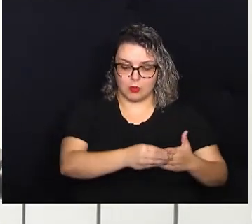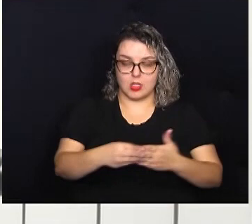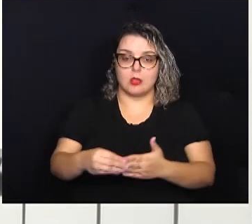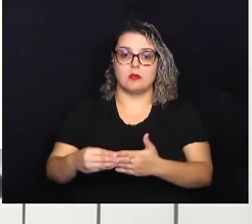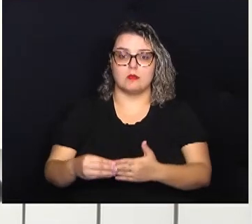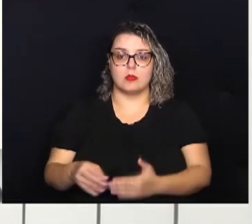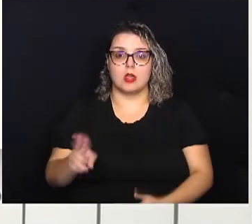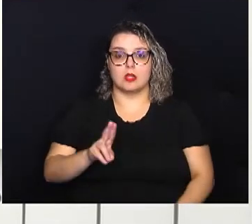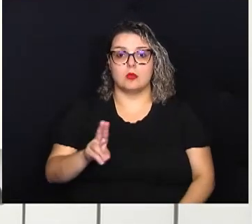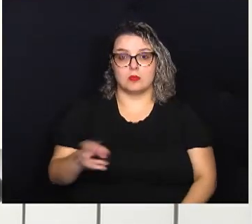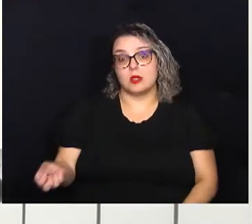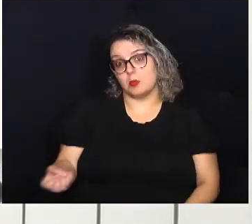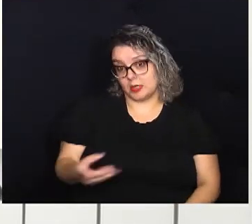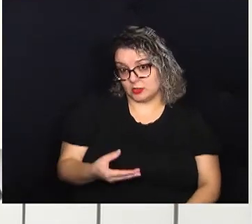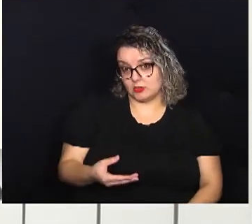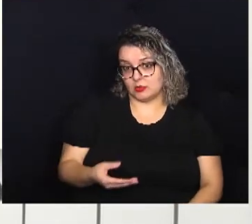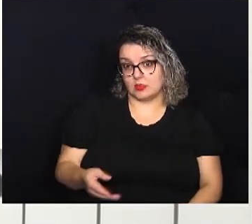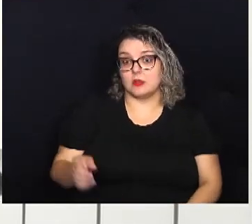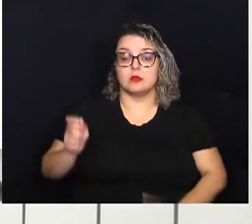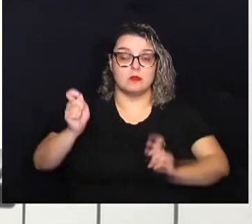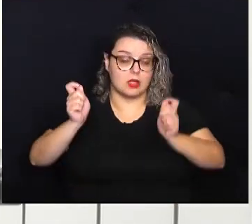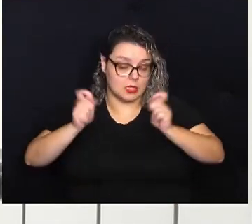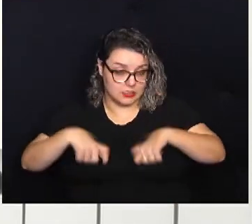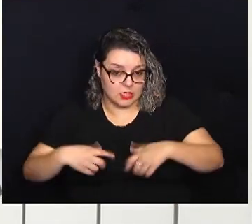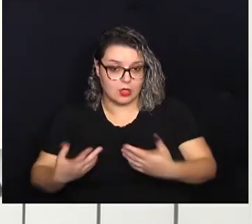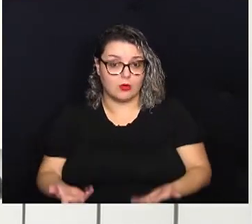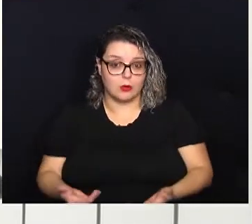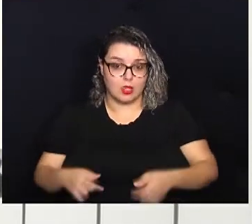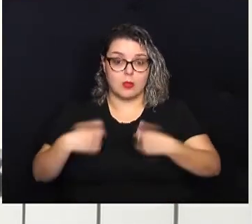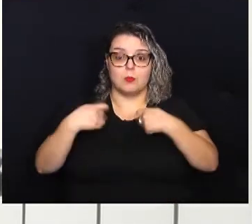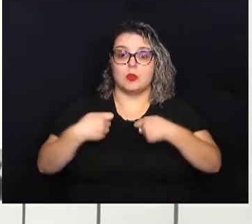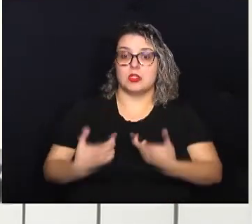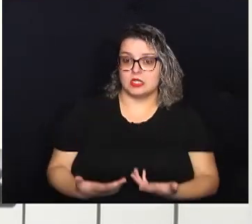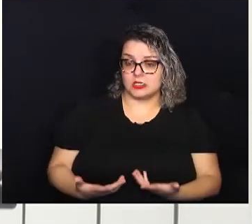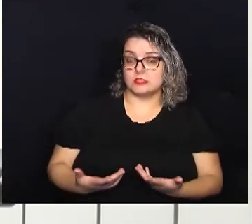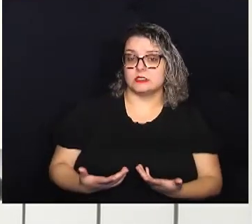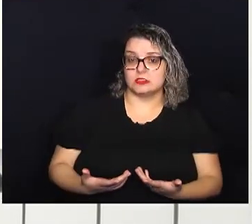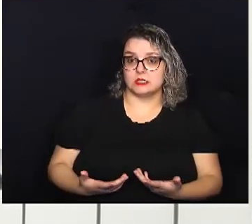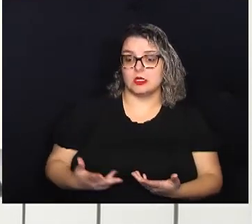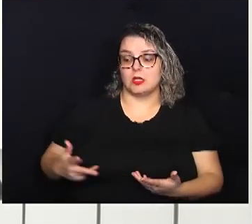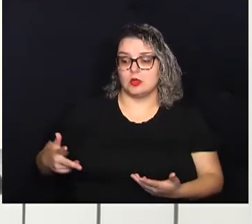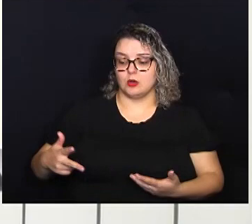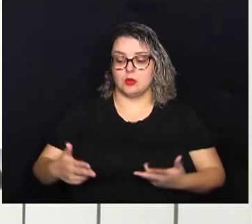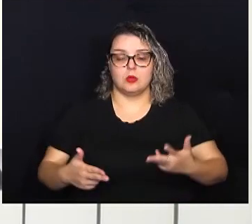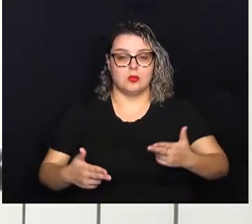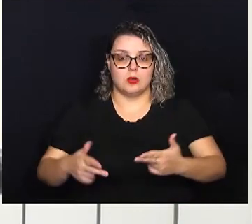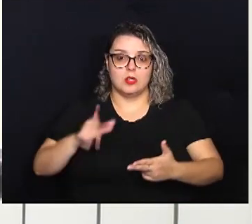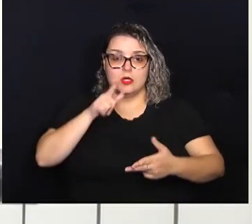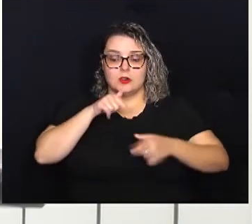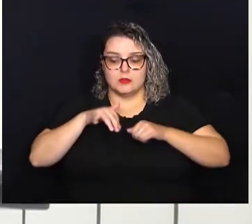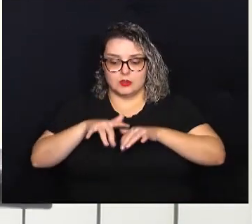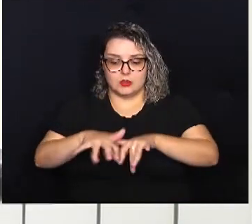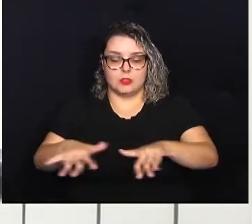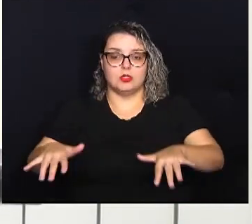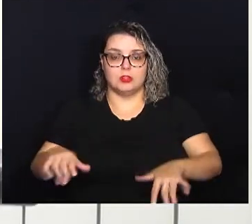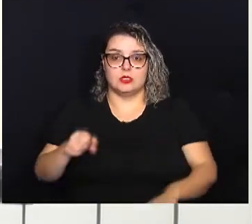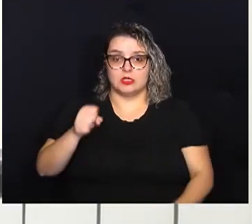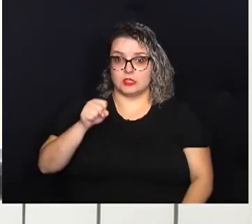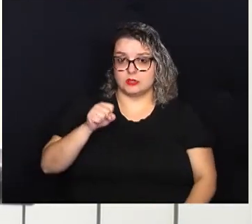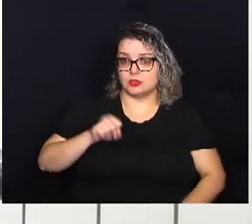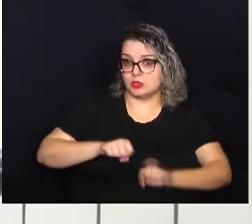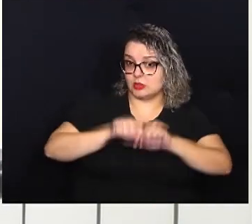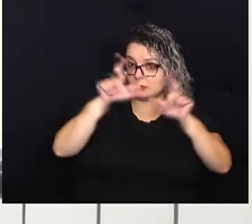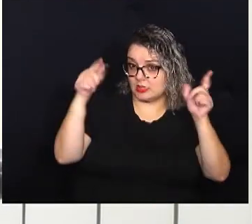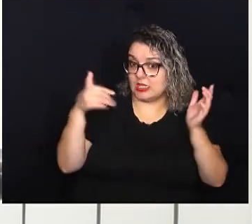instalação de uma nova e para ser executada será necessário então interromper o abastecimento das 8 horas da manhã